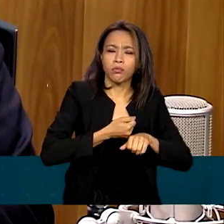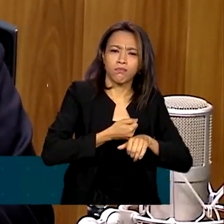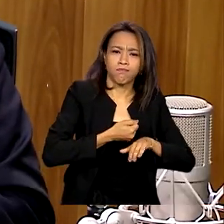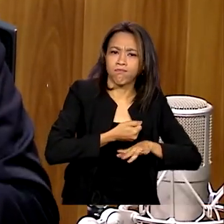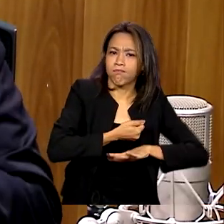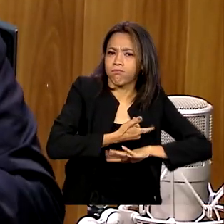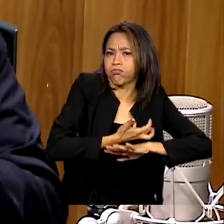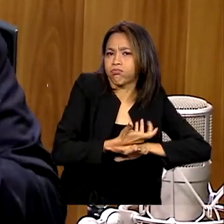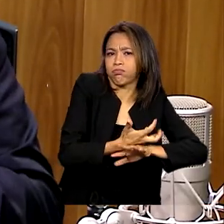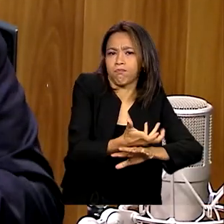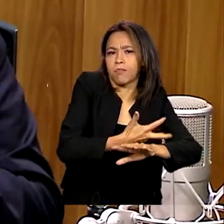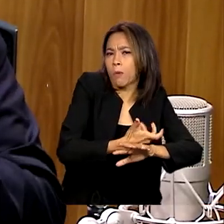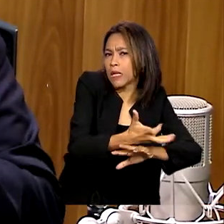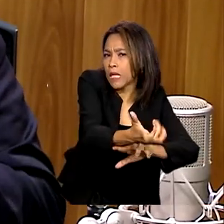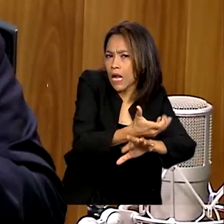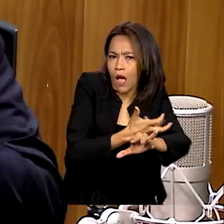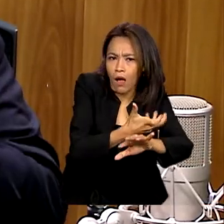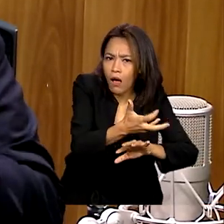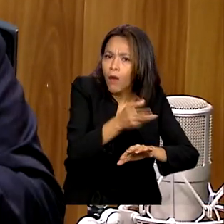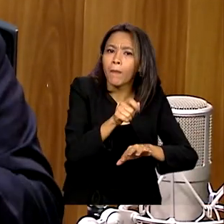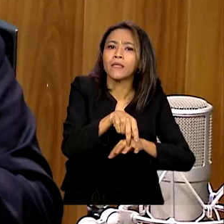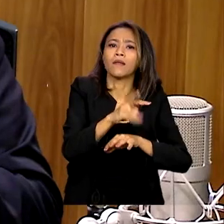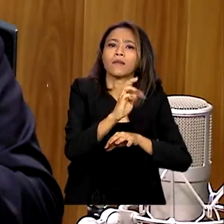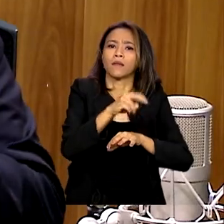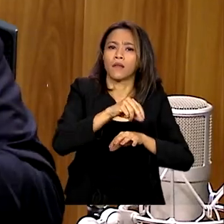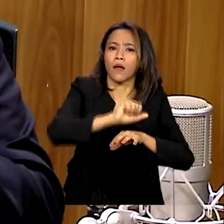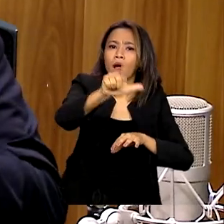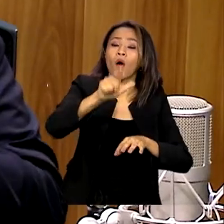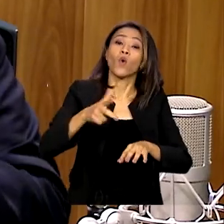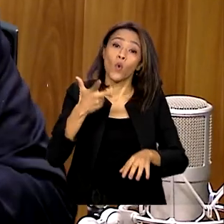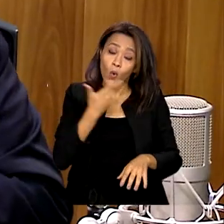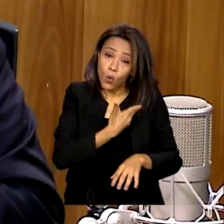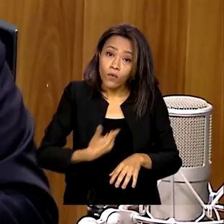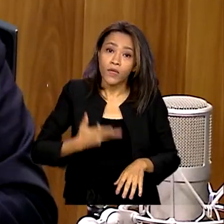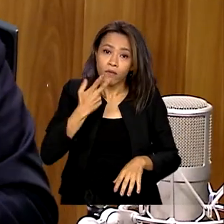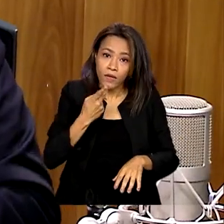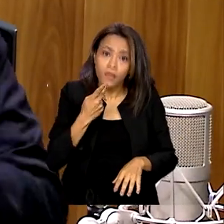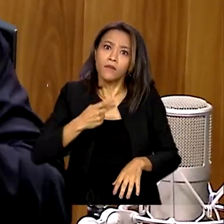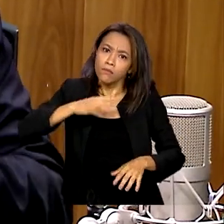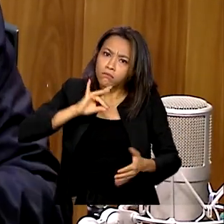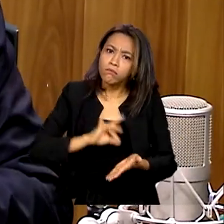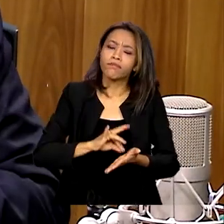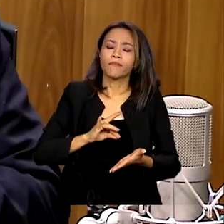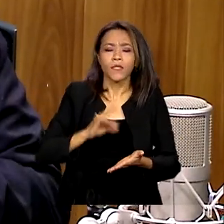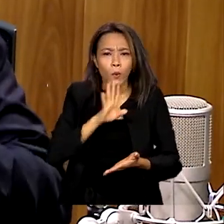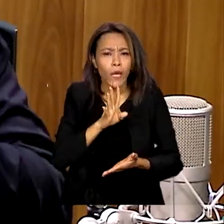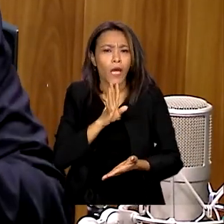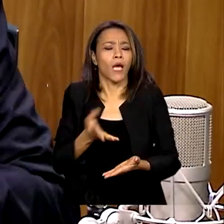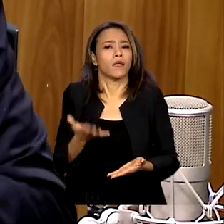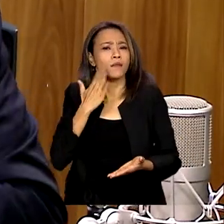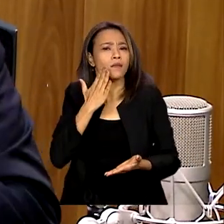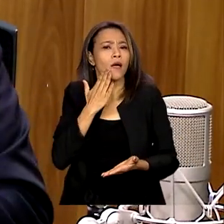as pessoas têm que saber que o governo tem credibilidade está falando aquilo né com conhecimento de causa com base científica